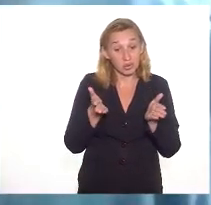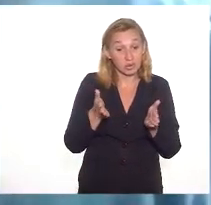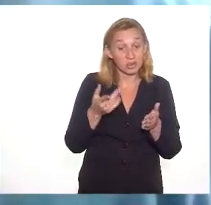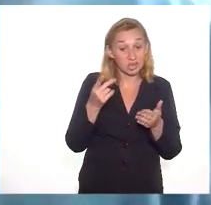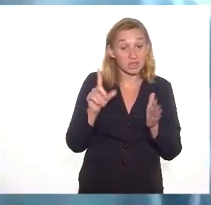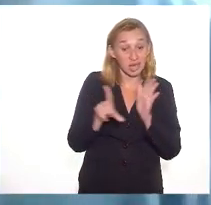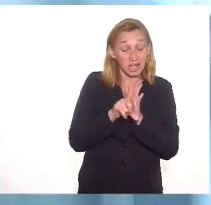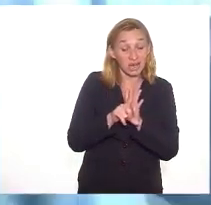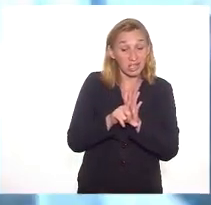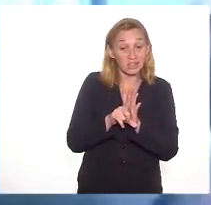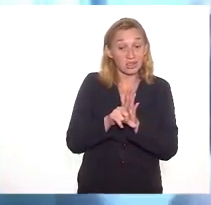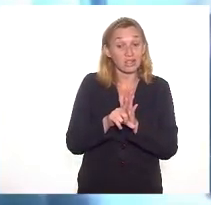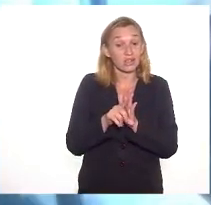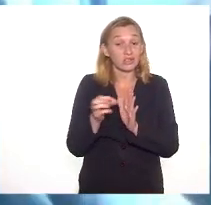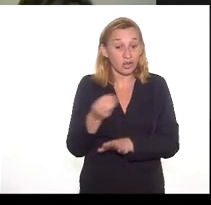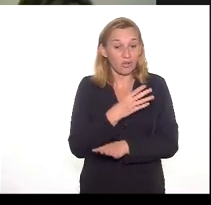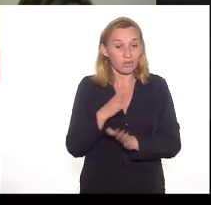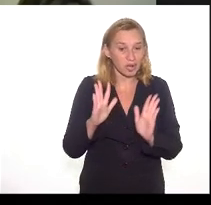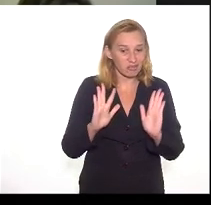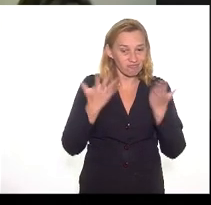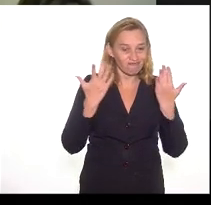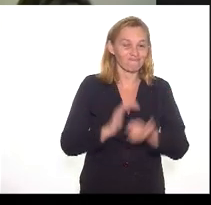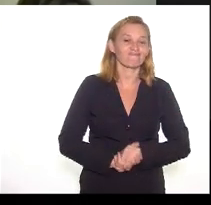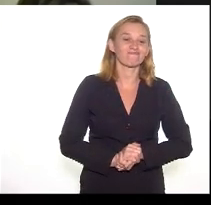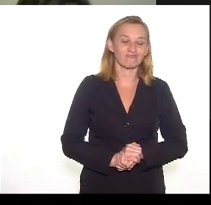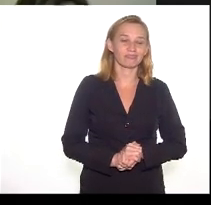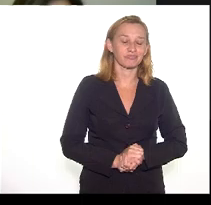lei nova para comemorar.